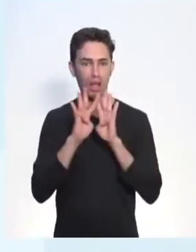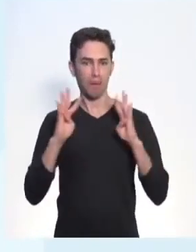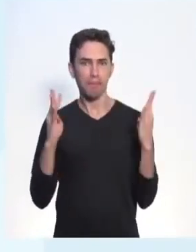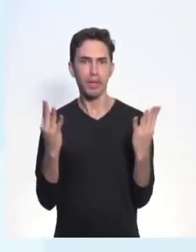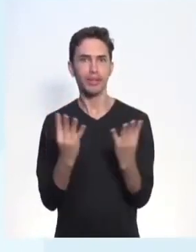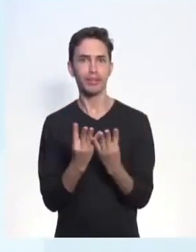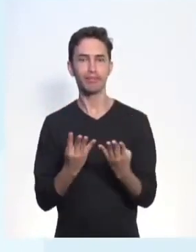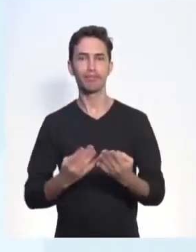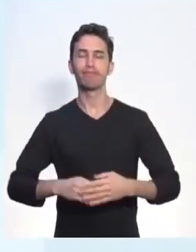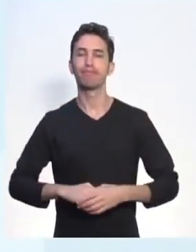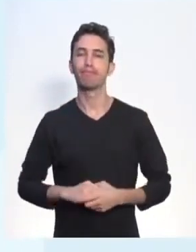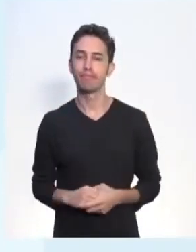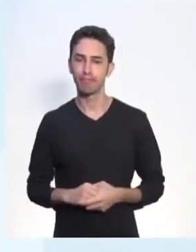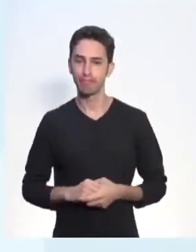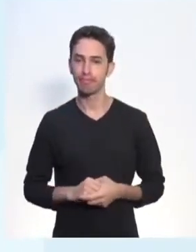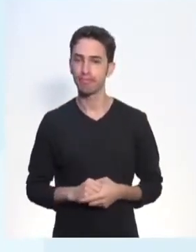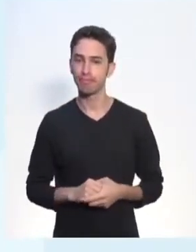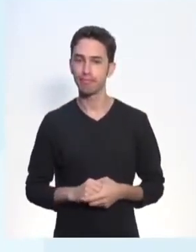pandemia.